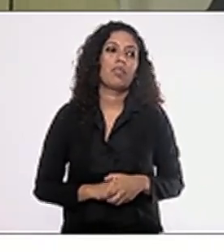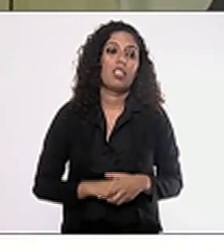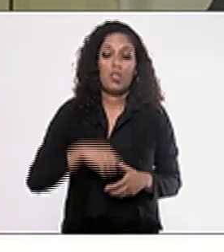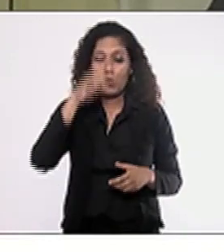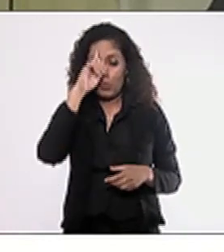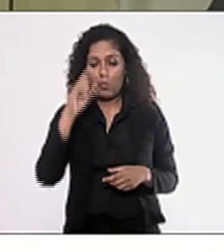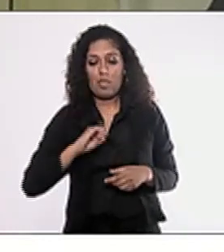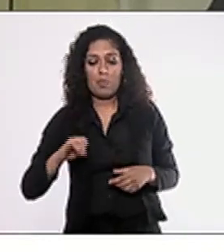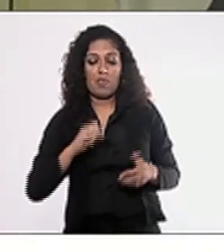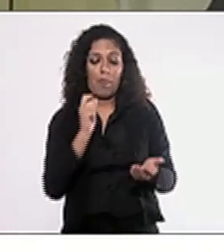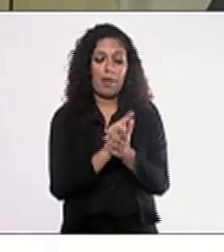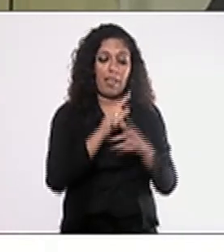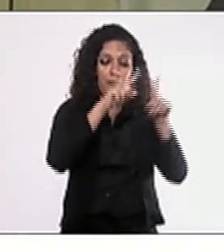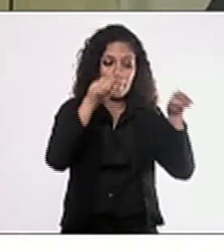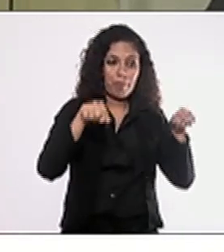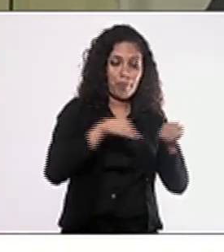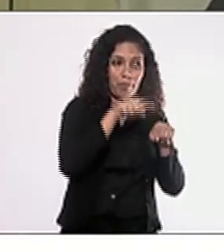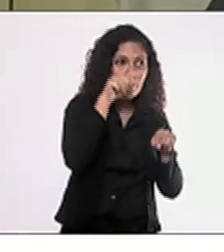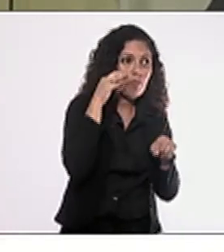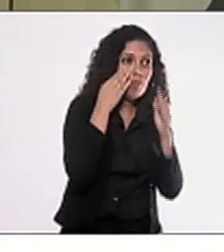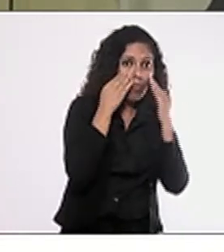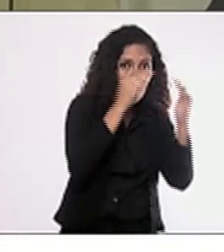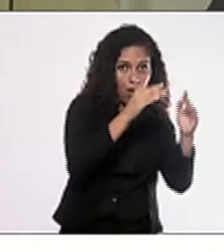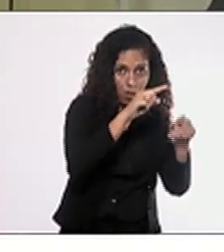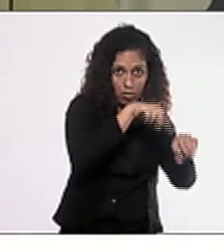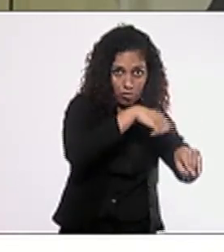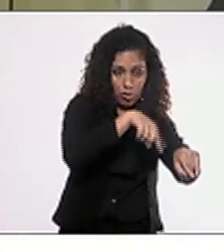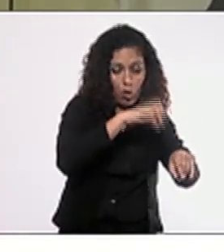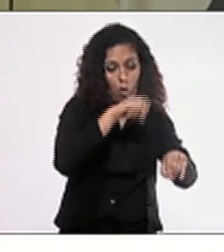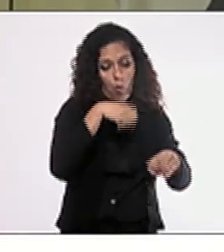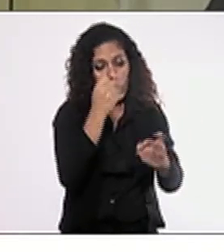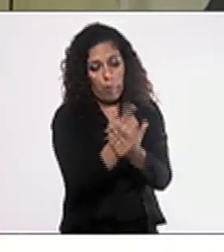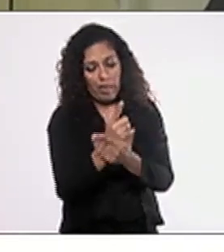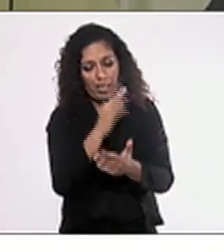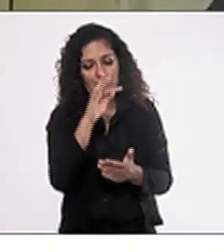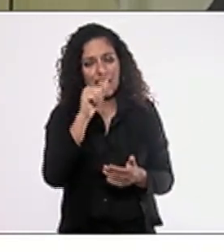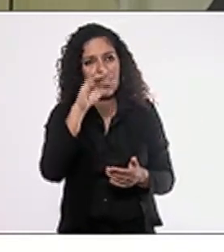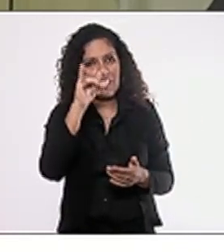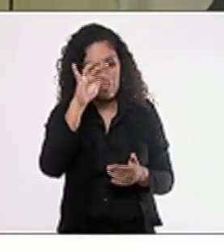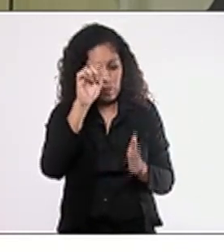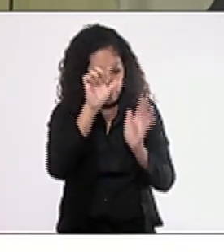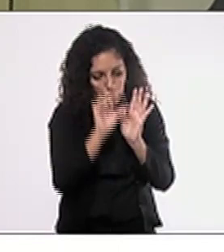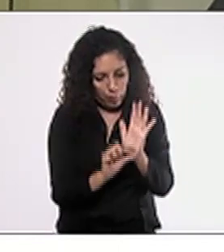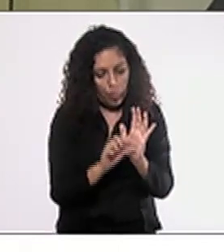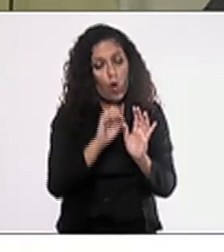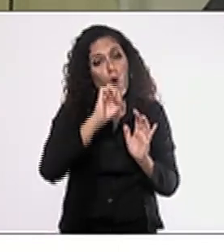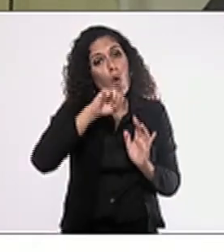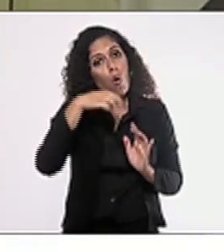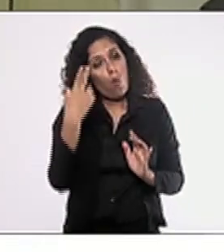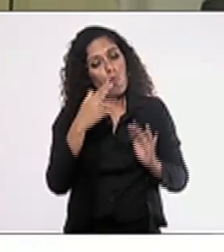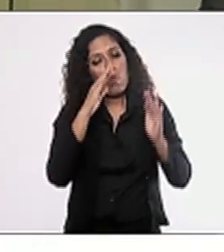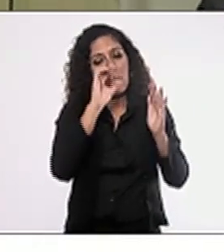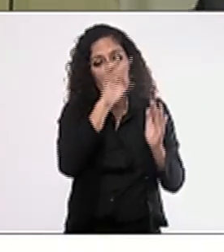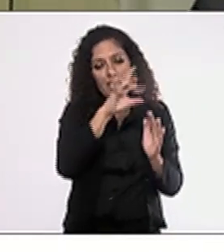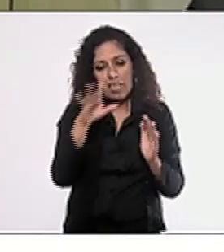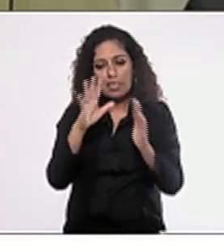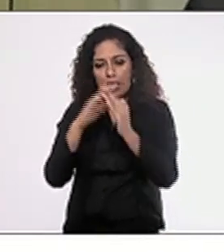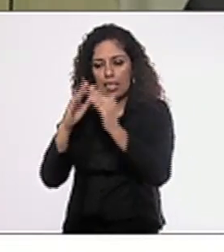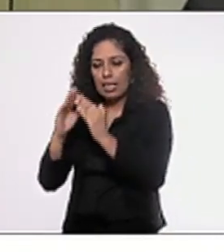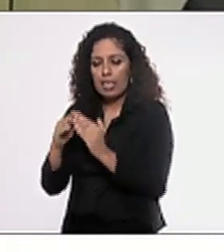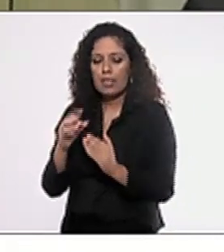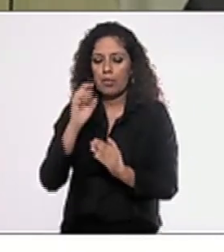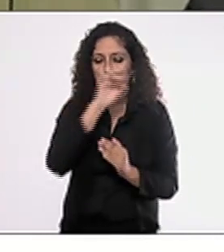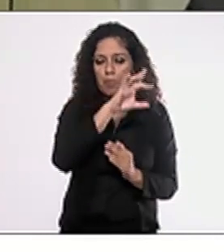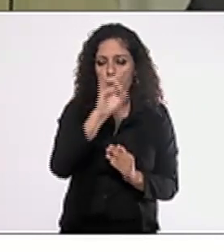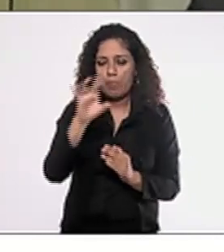vai pagar o valor que está no hidrômetro ou se ele vai pagar a tarifa mínima, ou se cada unidade vai pagar uma tarifa mínima, digamos assim, né?